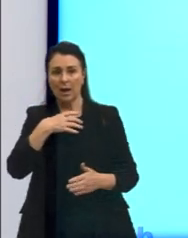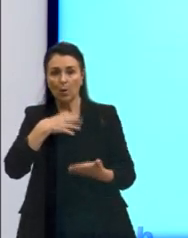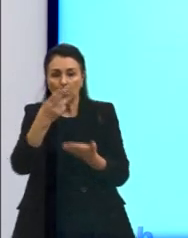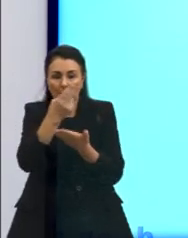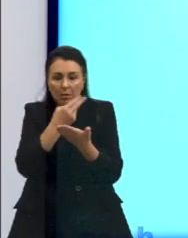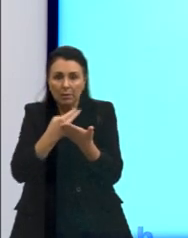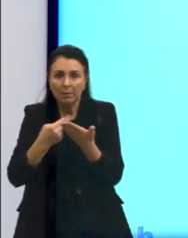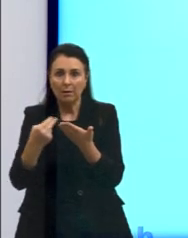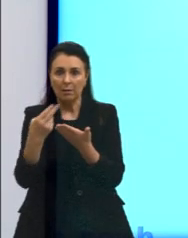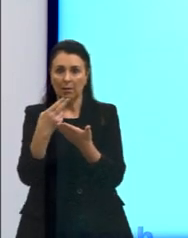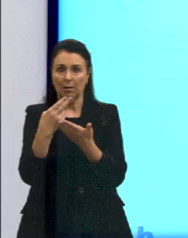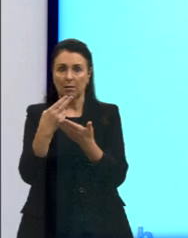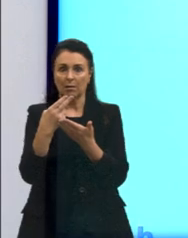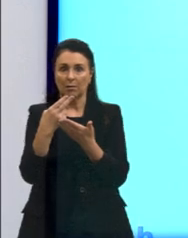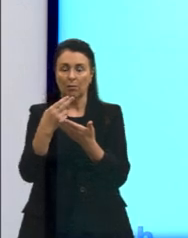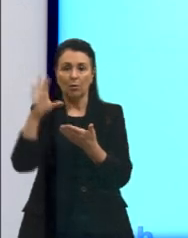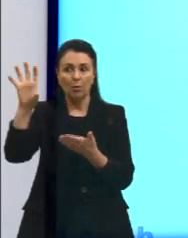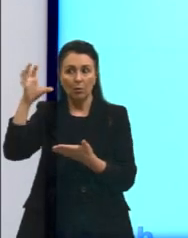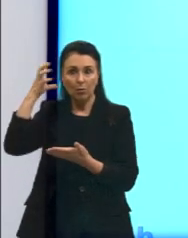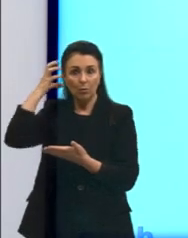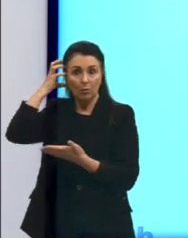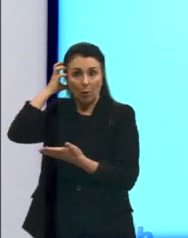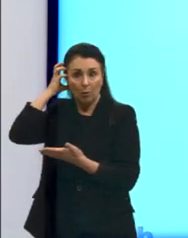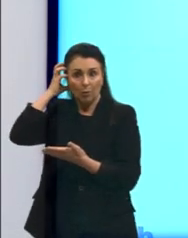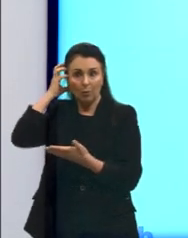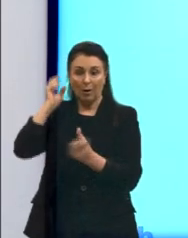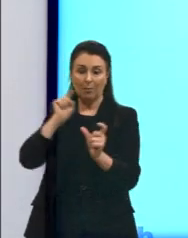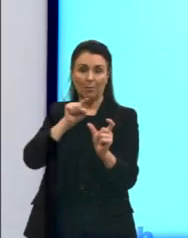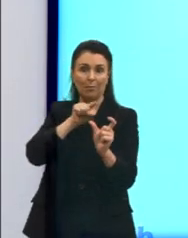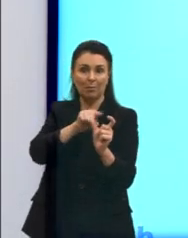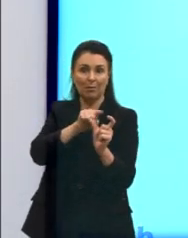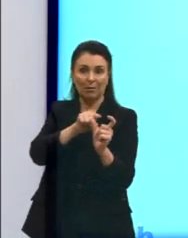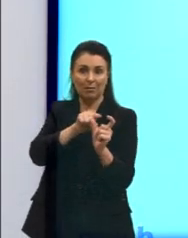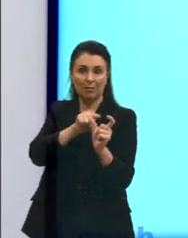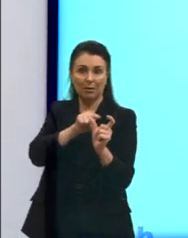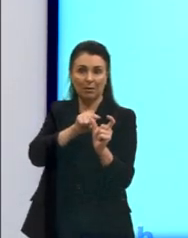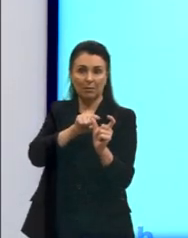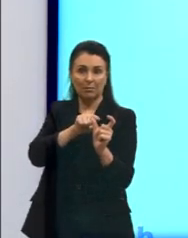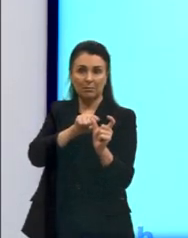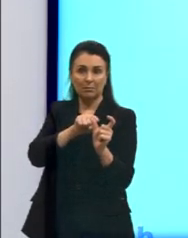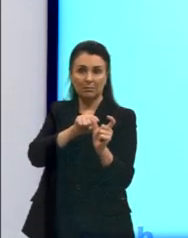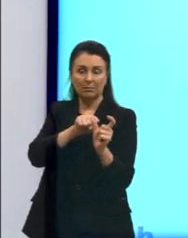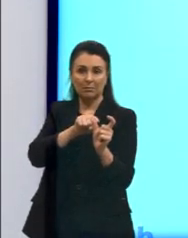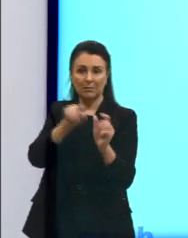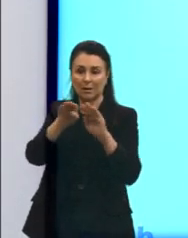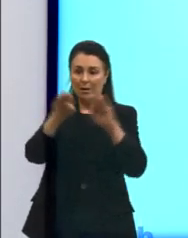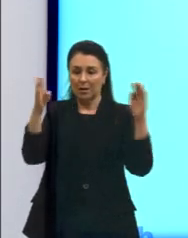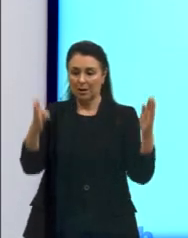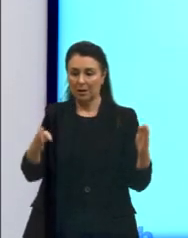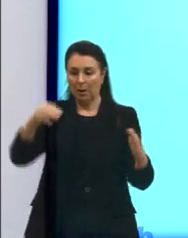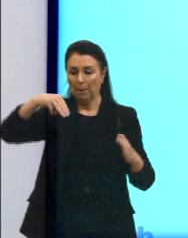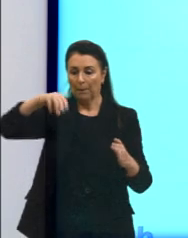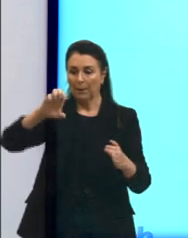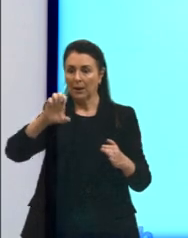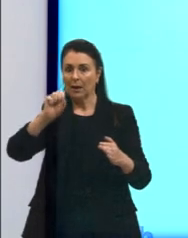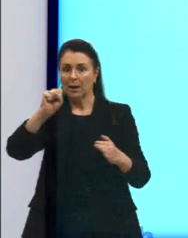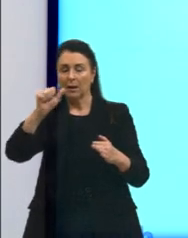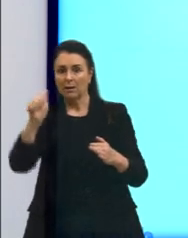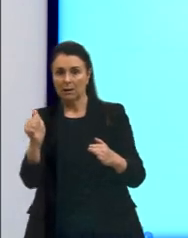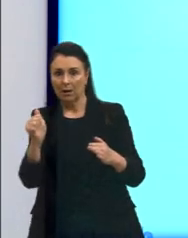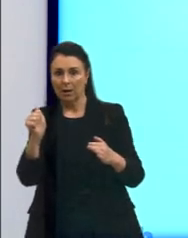som exatamente a palavra mesa mesa aqui vai ser o meu